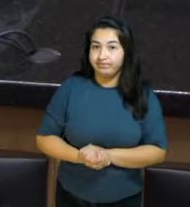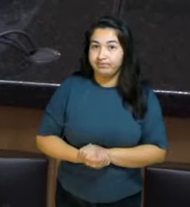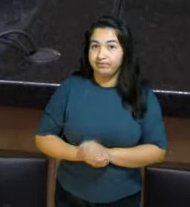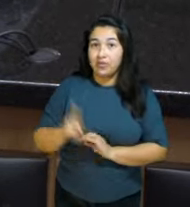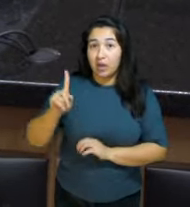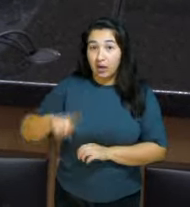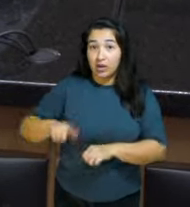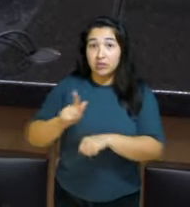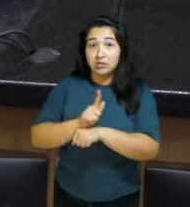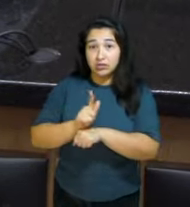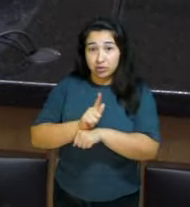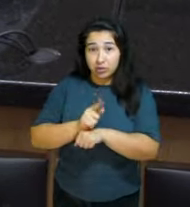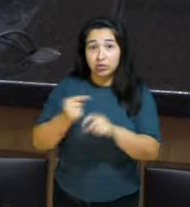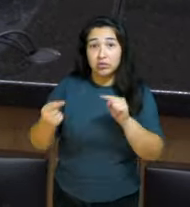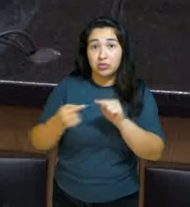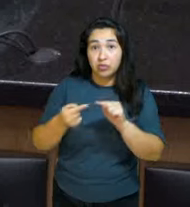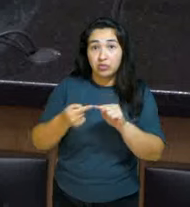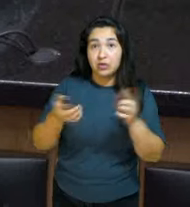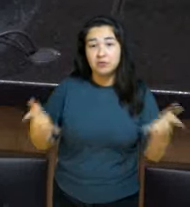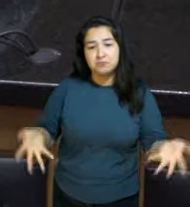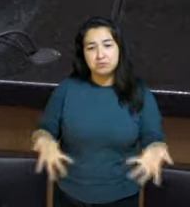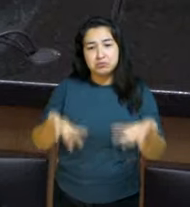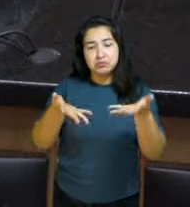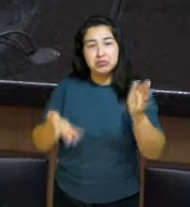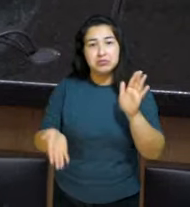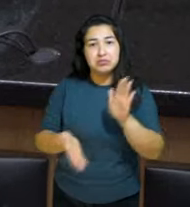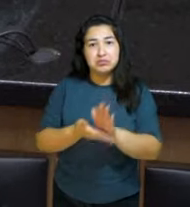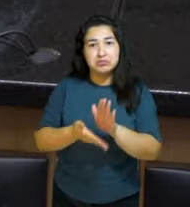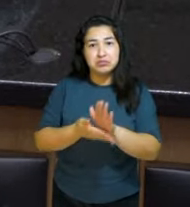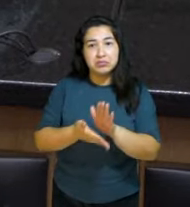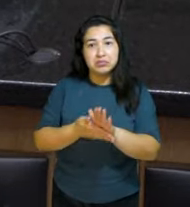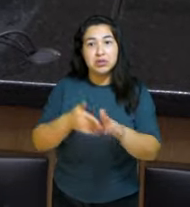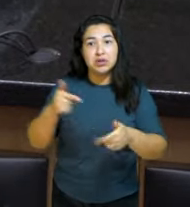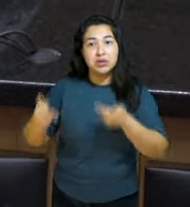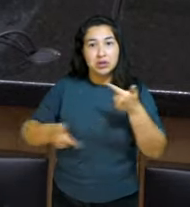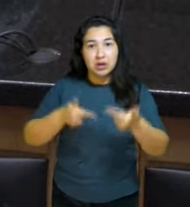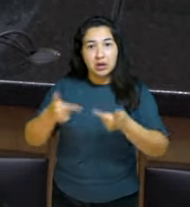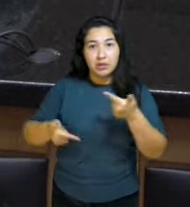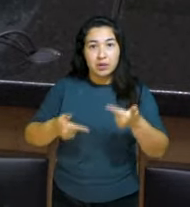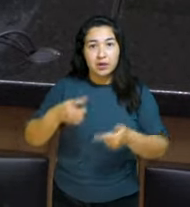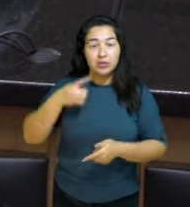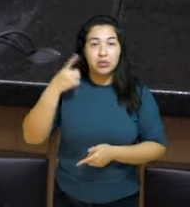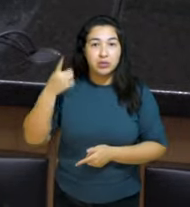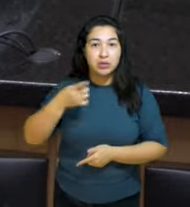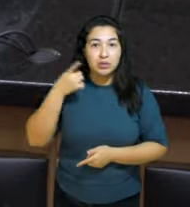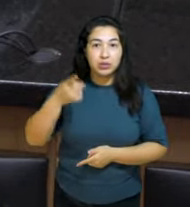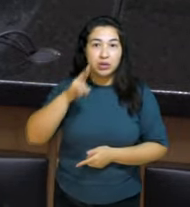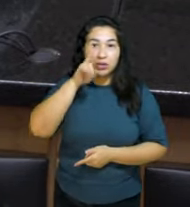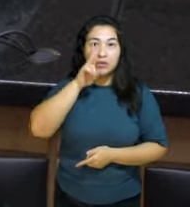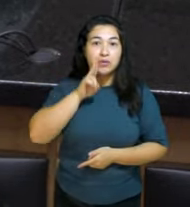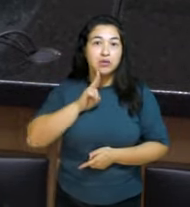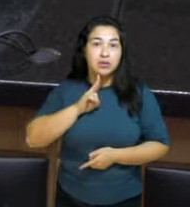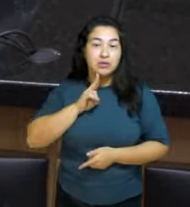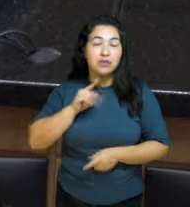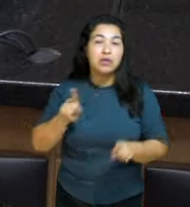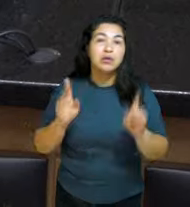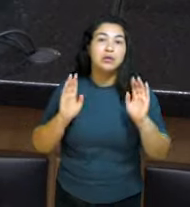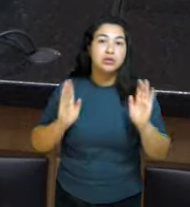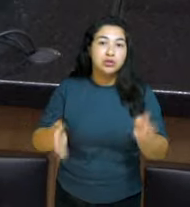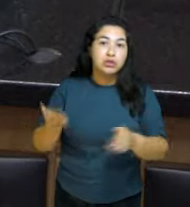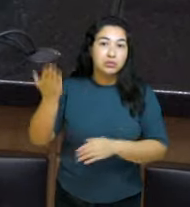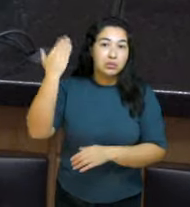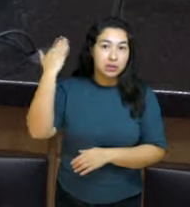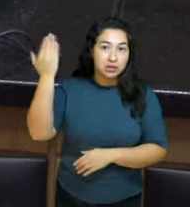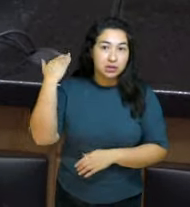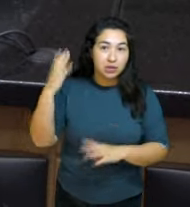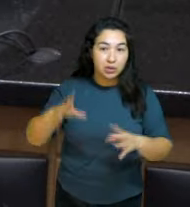também enaltecer o trabalho do deputado Ivan Nats, que já foi companheiro de Câmara lá em Blumenau,